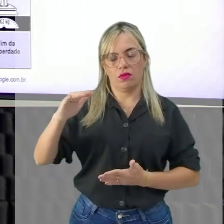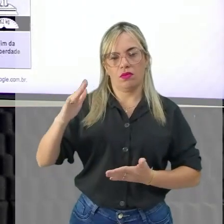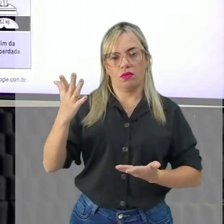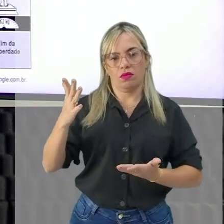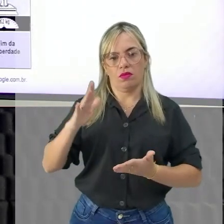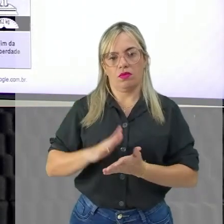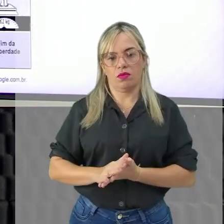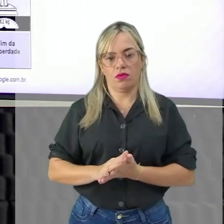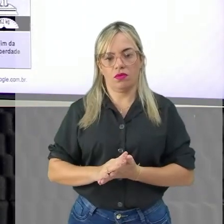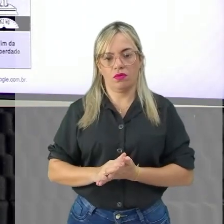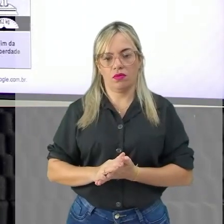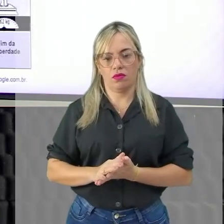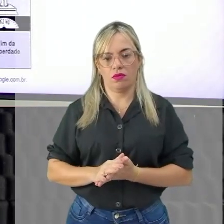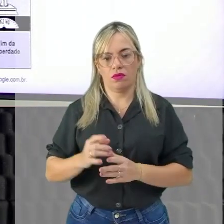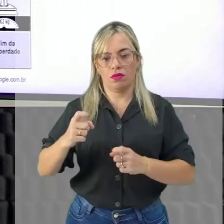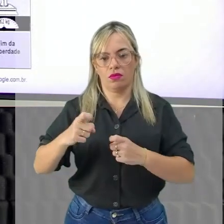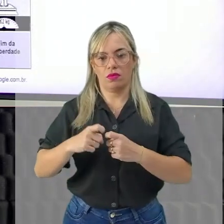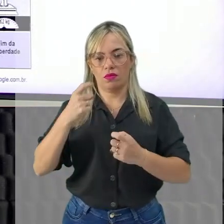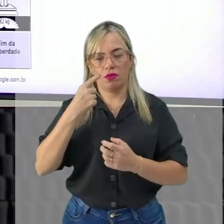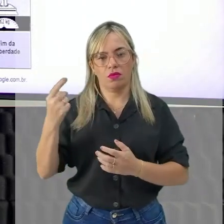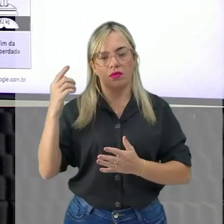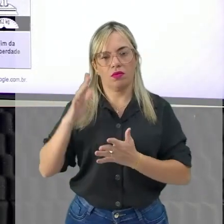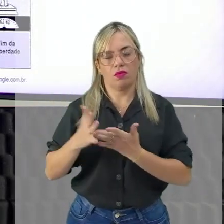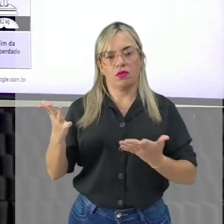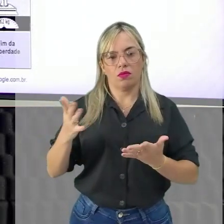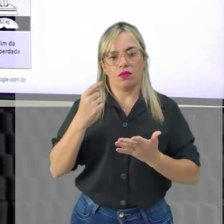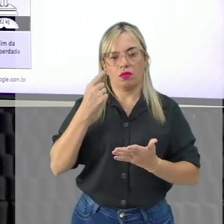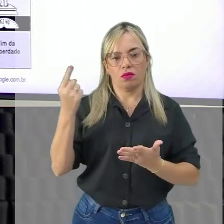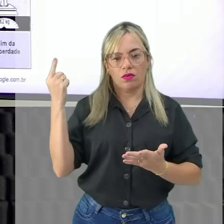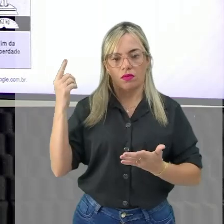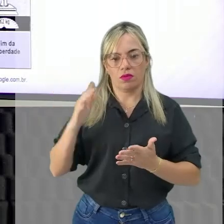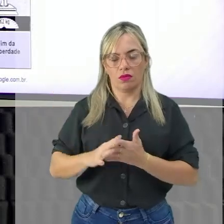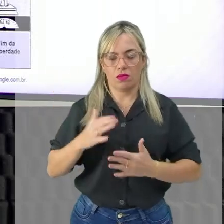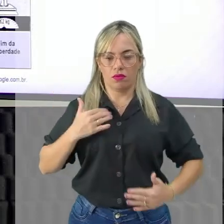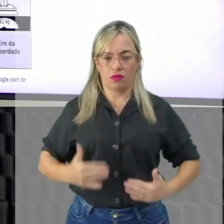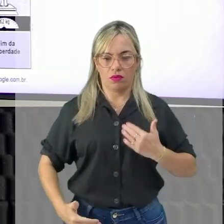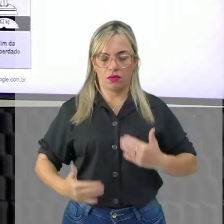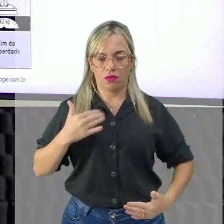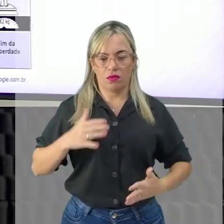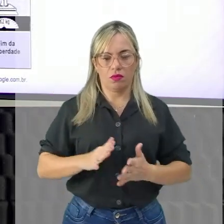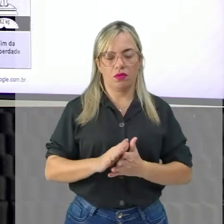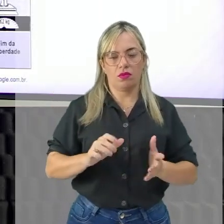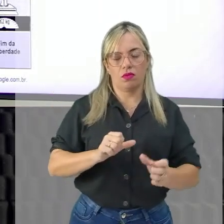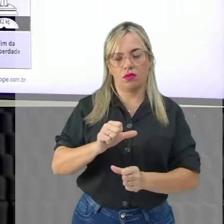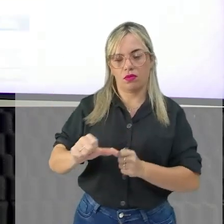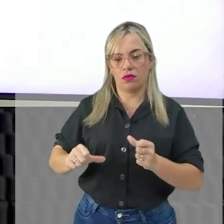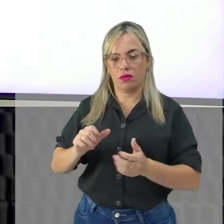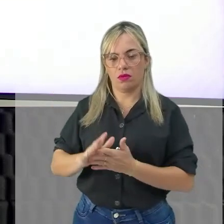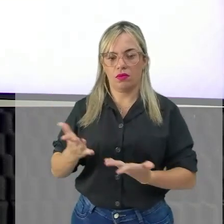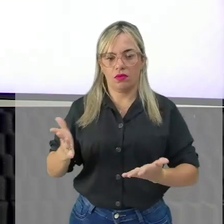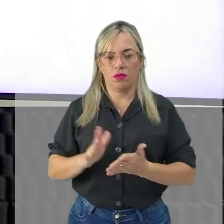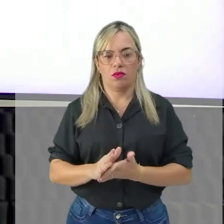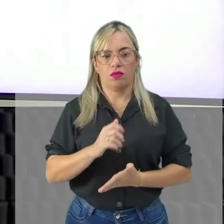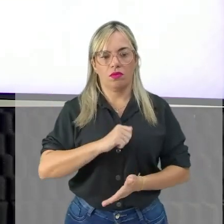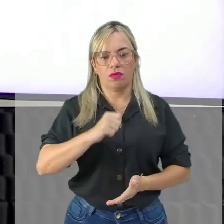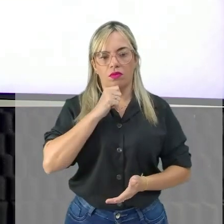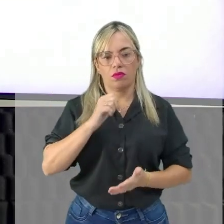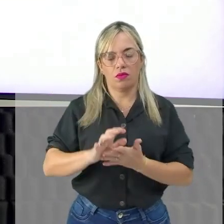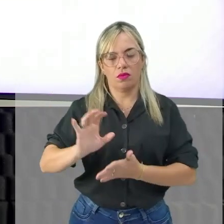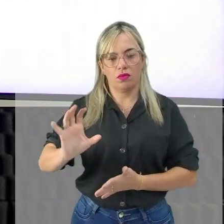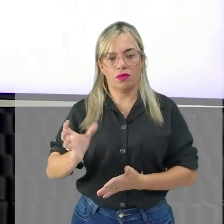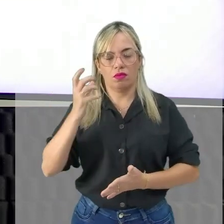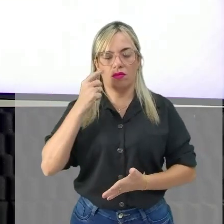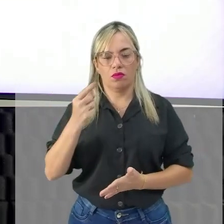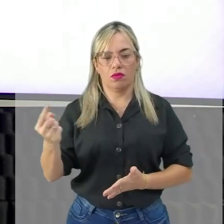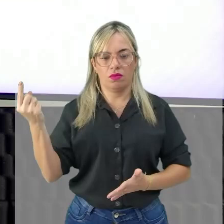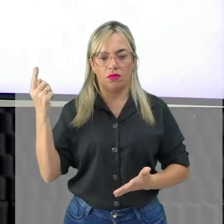13 e 14 anos, maturidade sexual? Não, ainda está amadurecendo, tá? A coisa está acontecendo, está num processo.